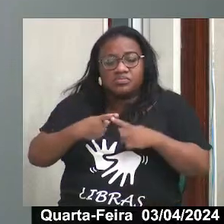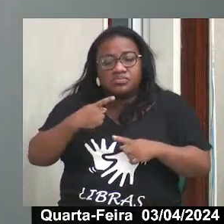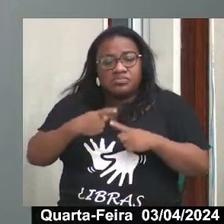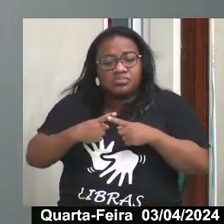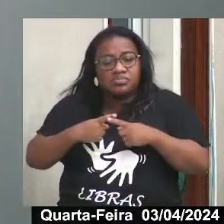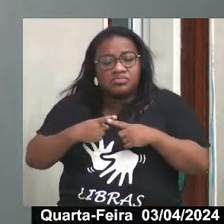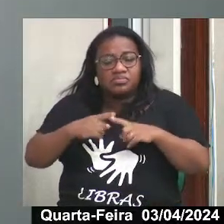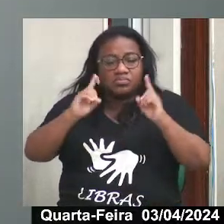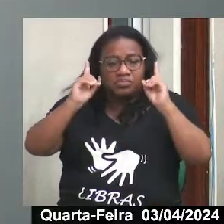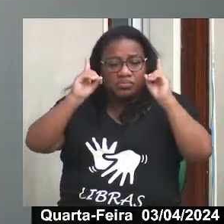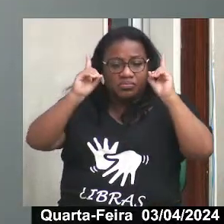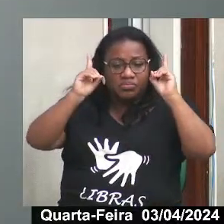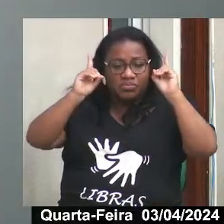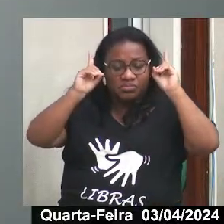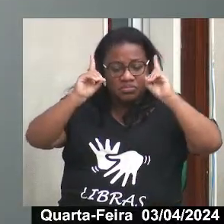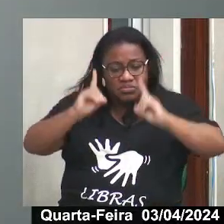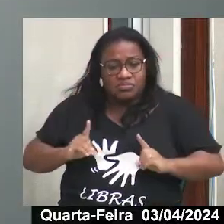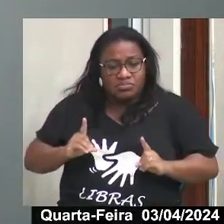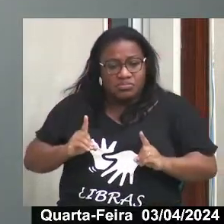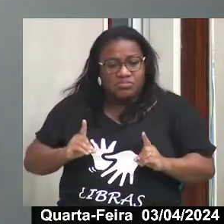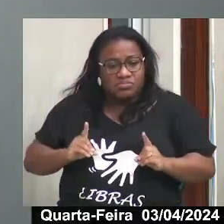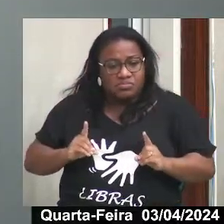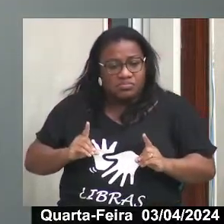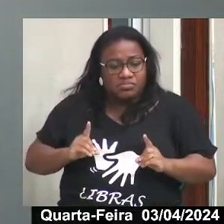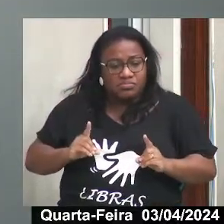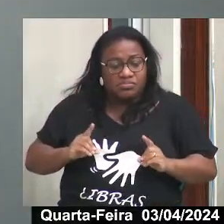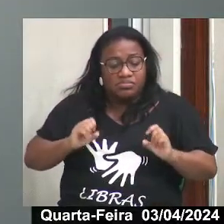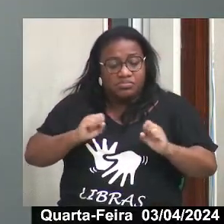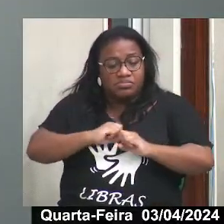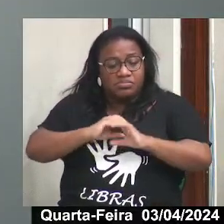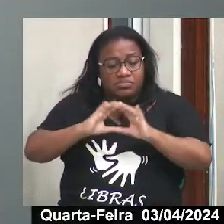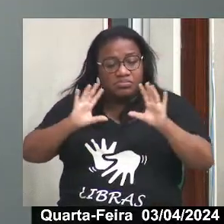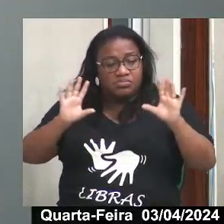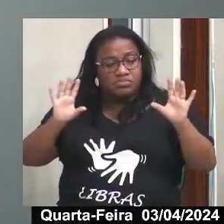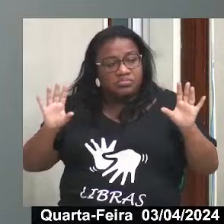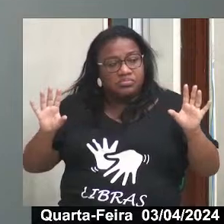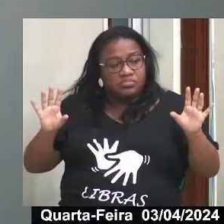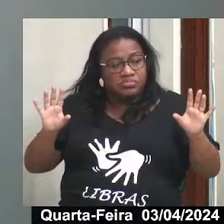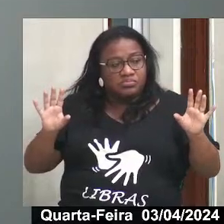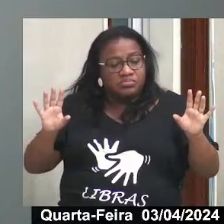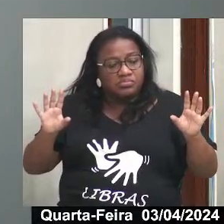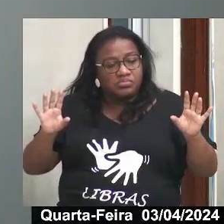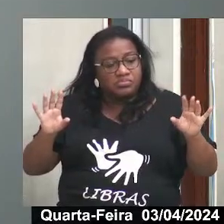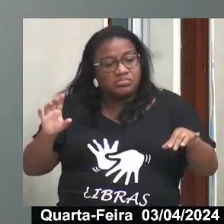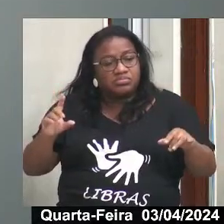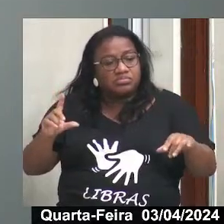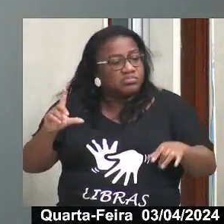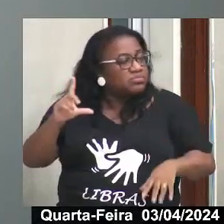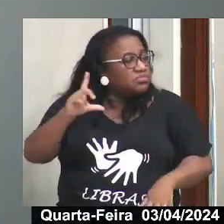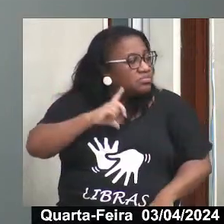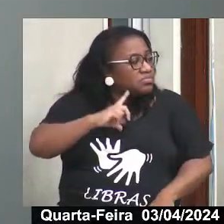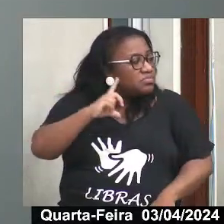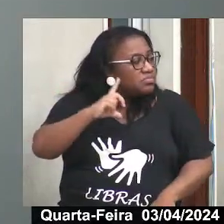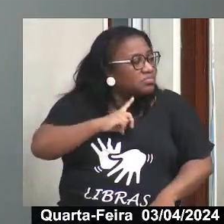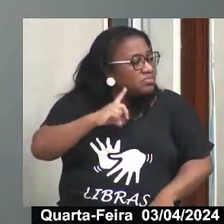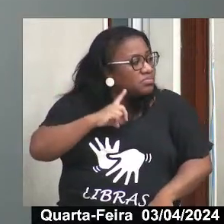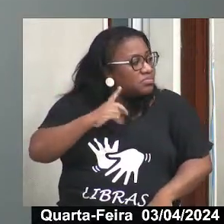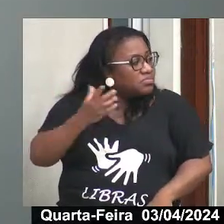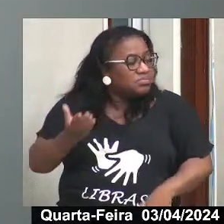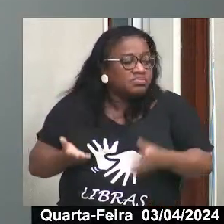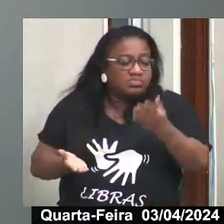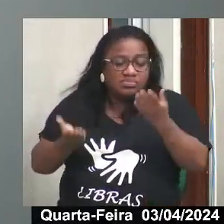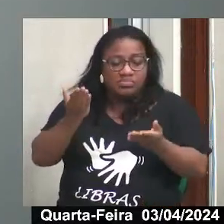Porque a decisão do desembargador Borelli foi muito clara. Houve nesta casa